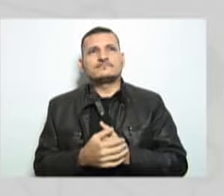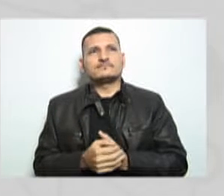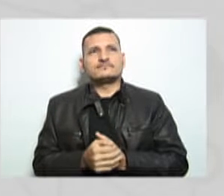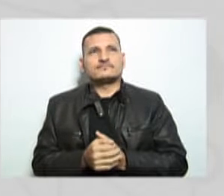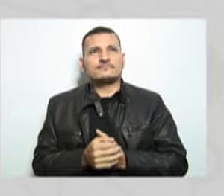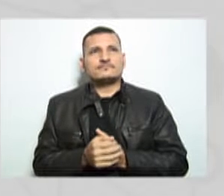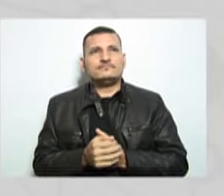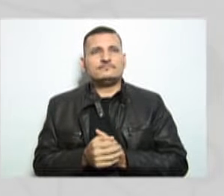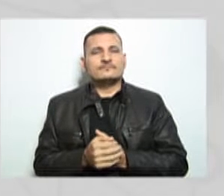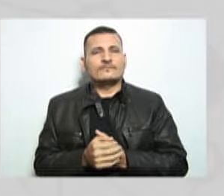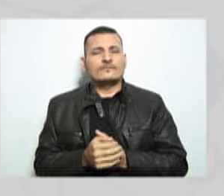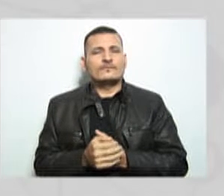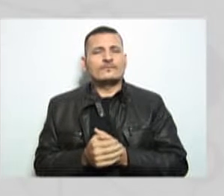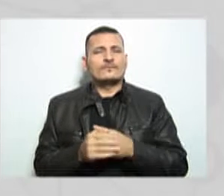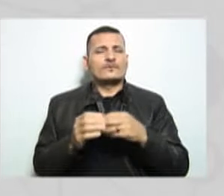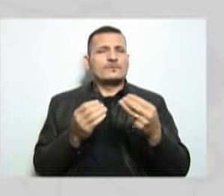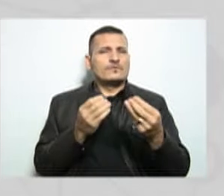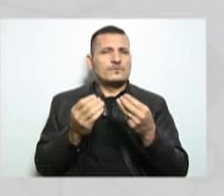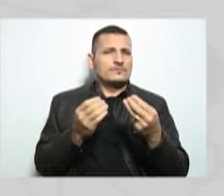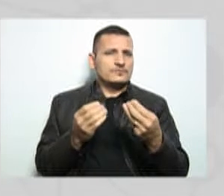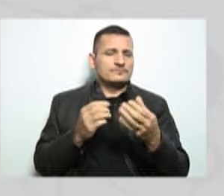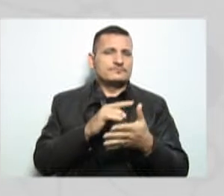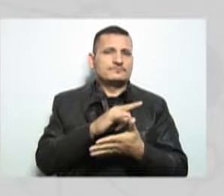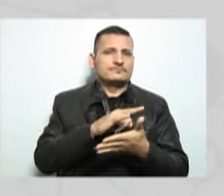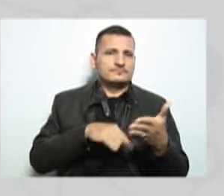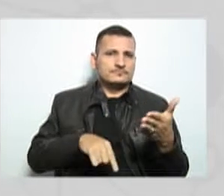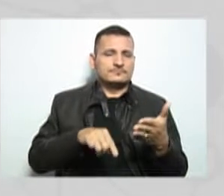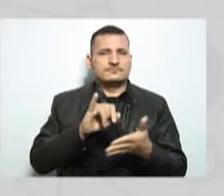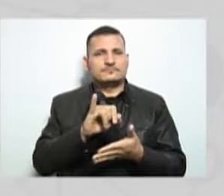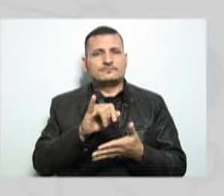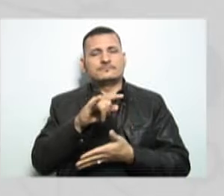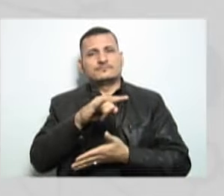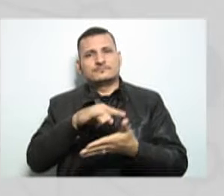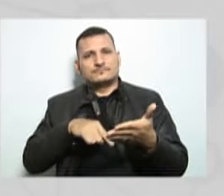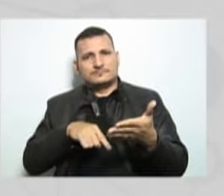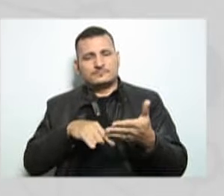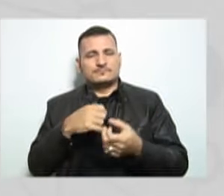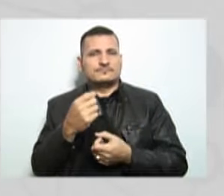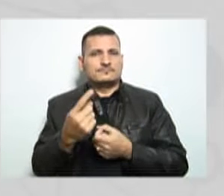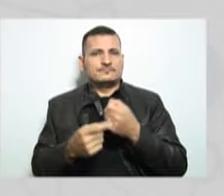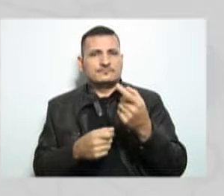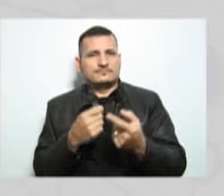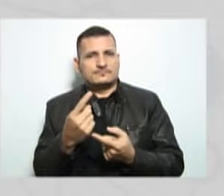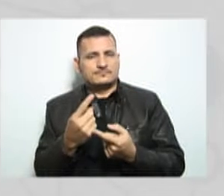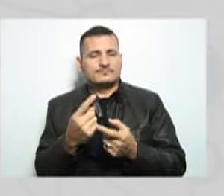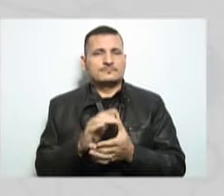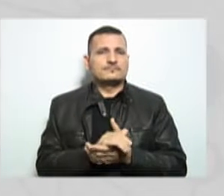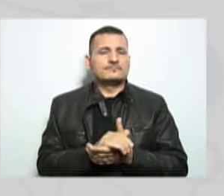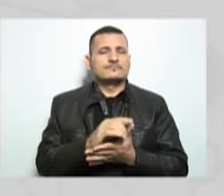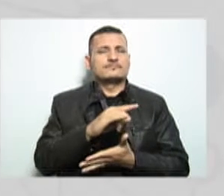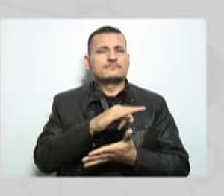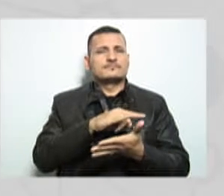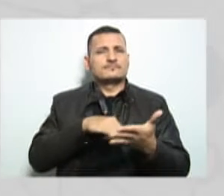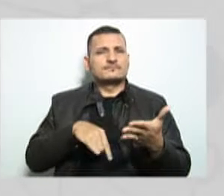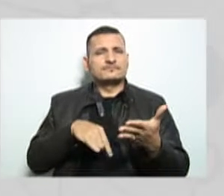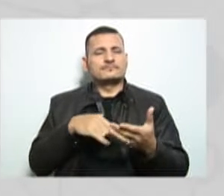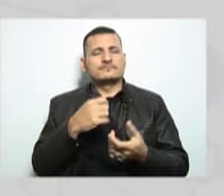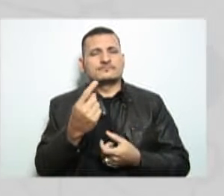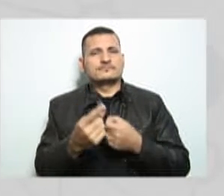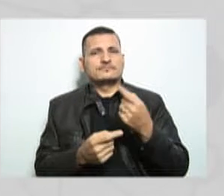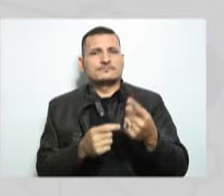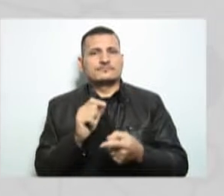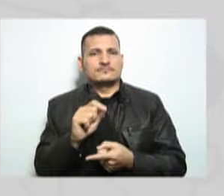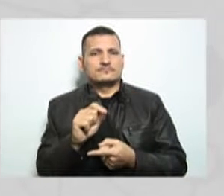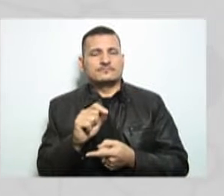qual? Defina inventário periódico e inventário permanente. Facinho, não é? O que é o inventário periódico que nós já conversamos? É